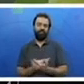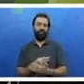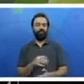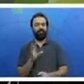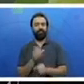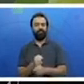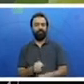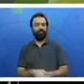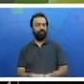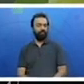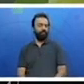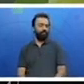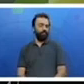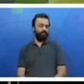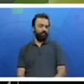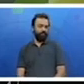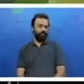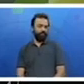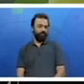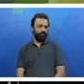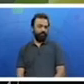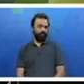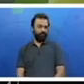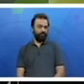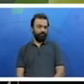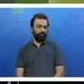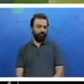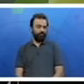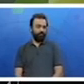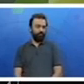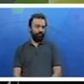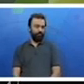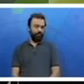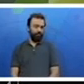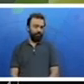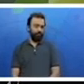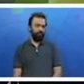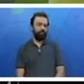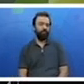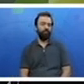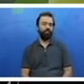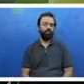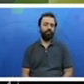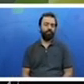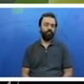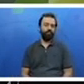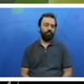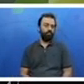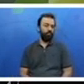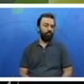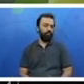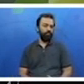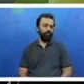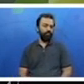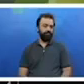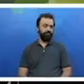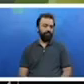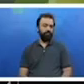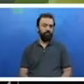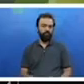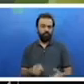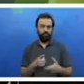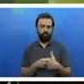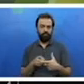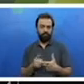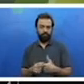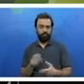parte. Quando a gente multiplicou, aliás, quando a gente dividiu um de cima pelo de baixo, chegamos nesse